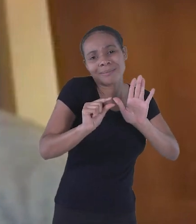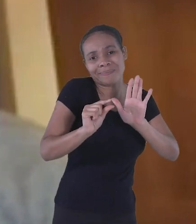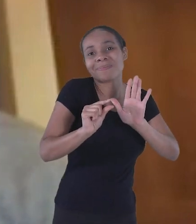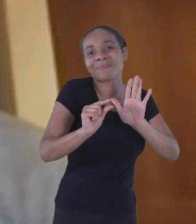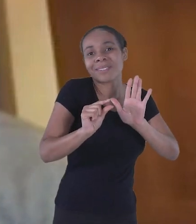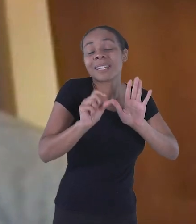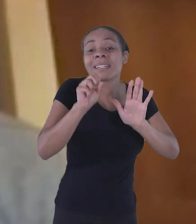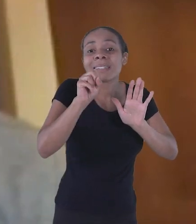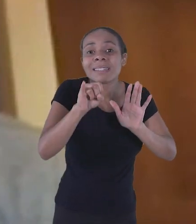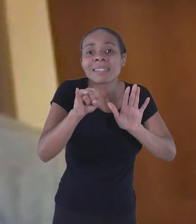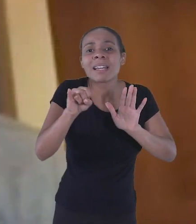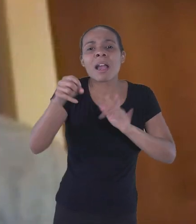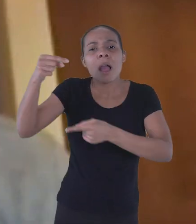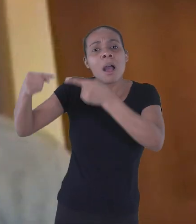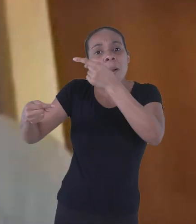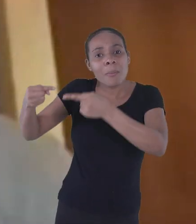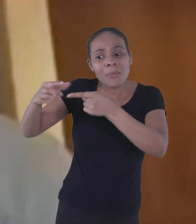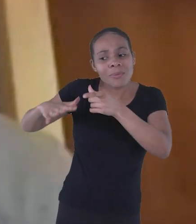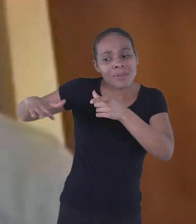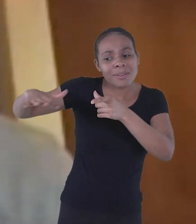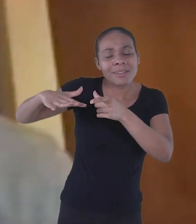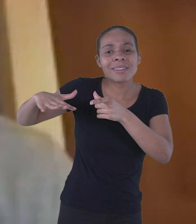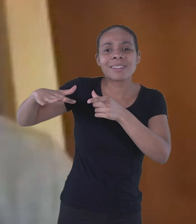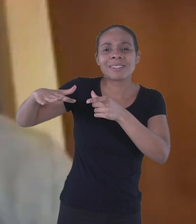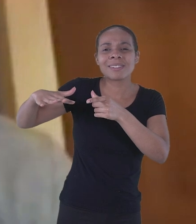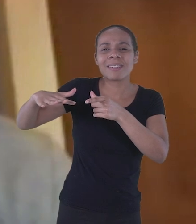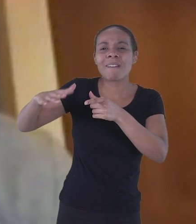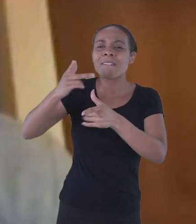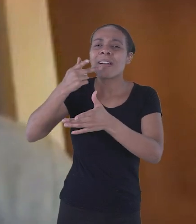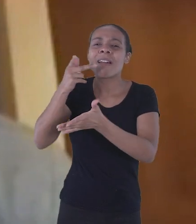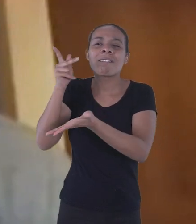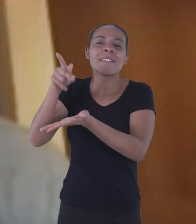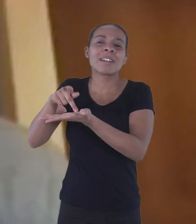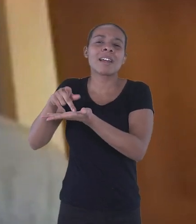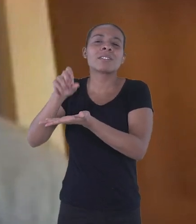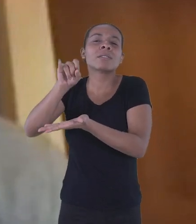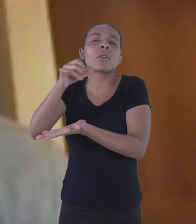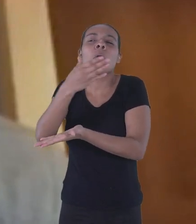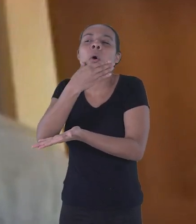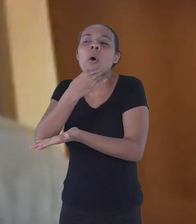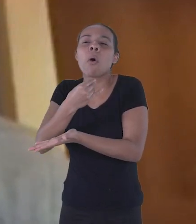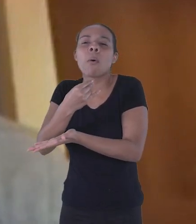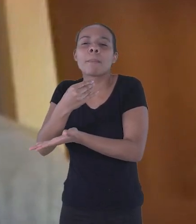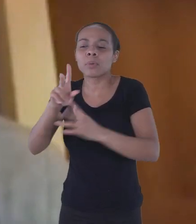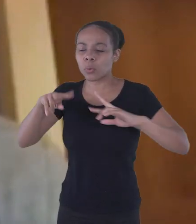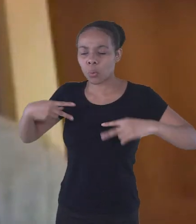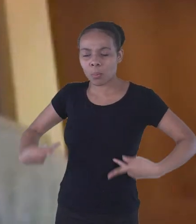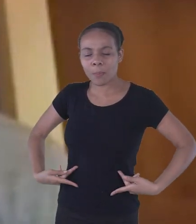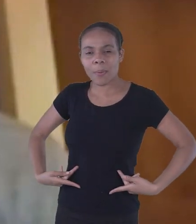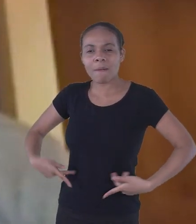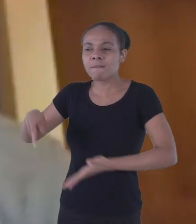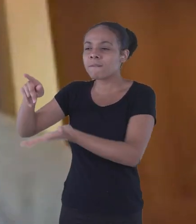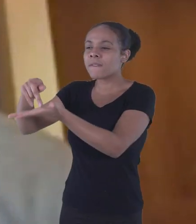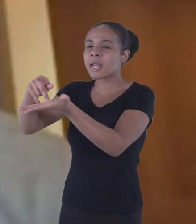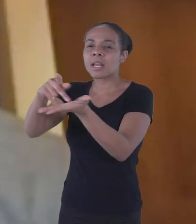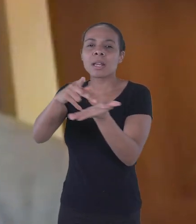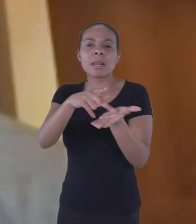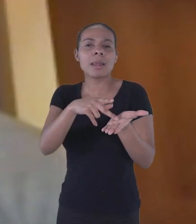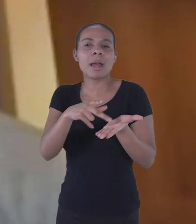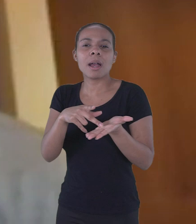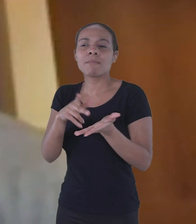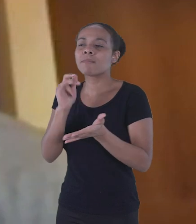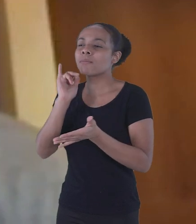E se a política fosse sincera? E se os homens fossem sinceros consigo mesmo, com os